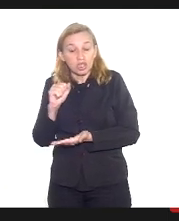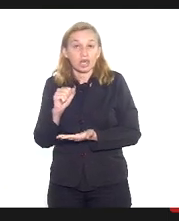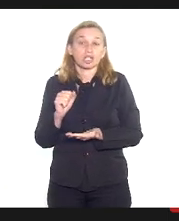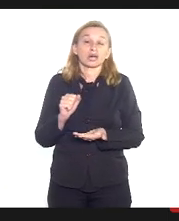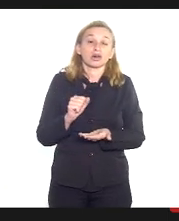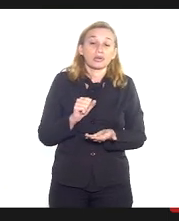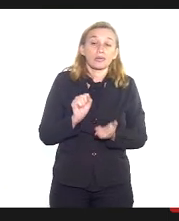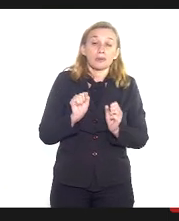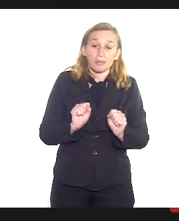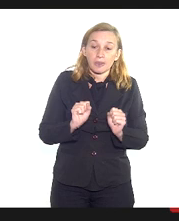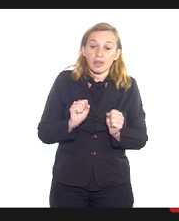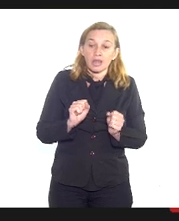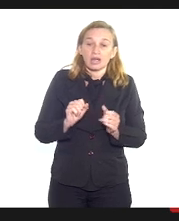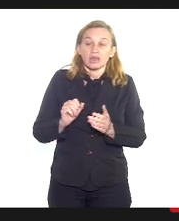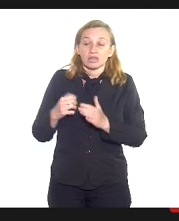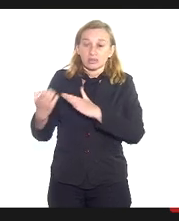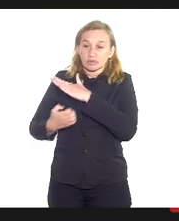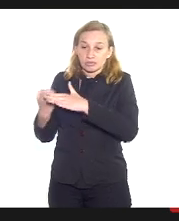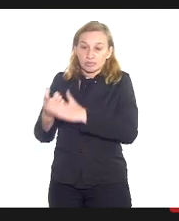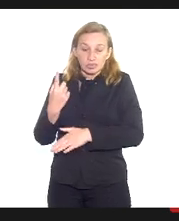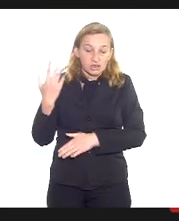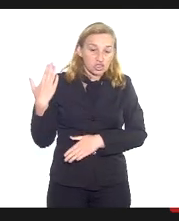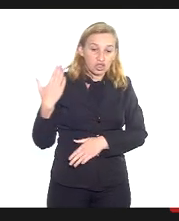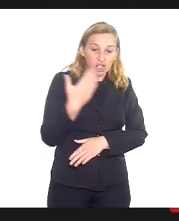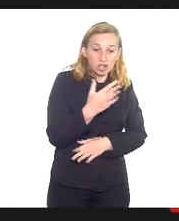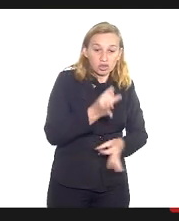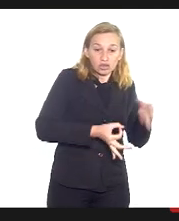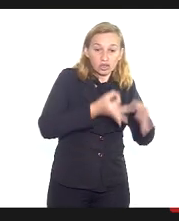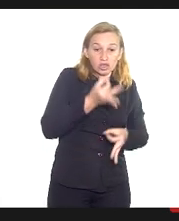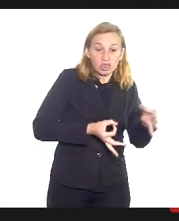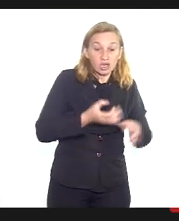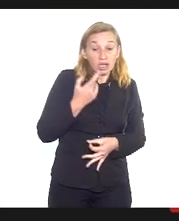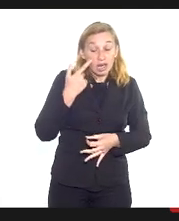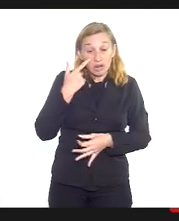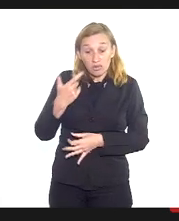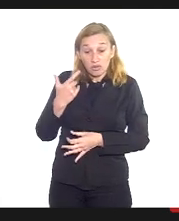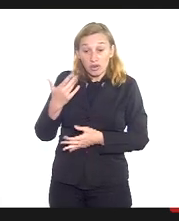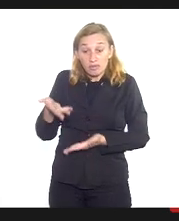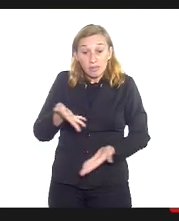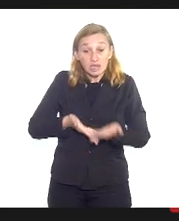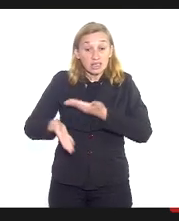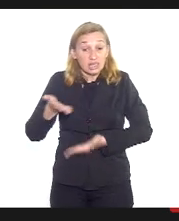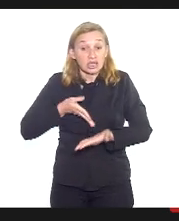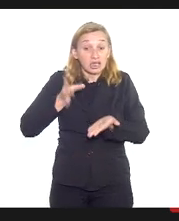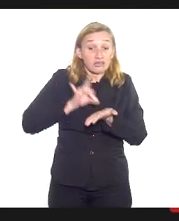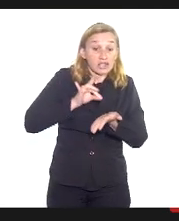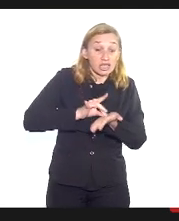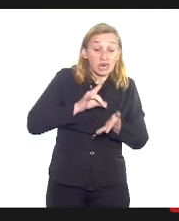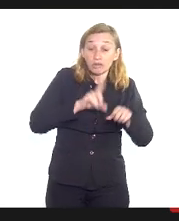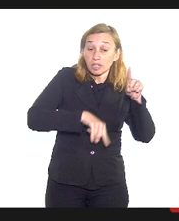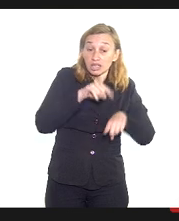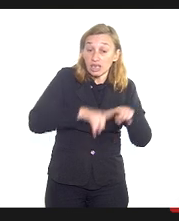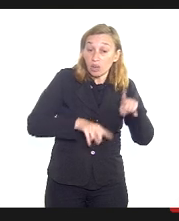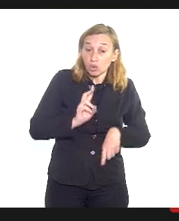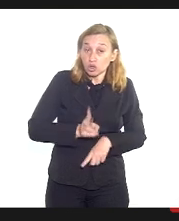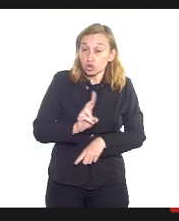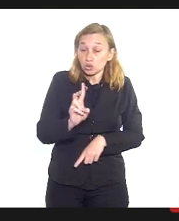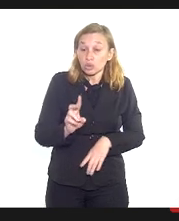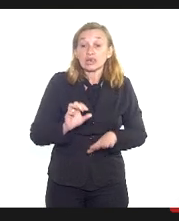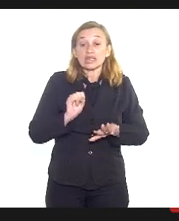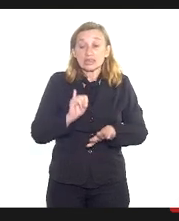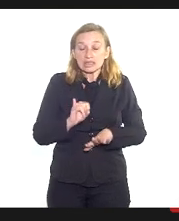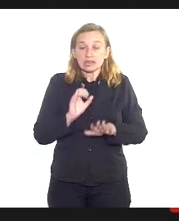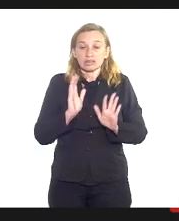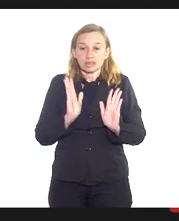empresas podem, a qualquer momento, recorrer ao judiciário, nós estamos aqui tentando buscar parcerias para que a verdade material prevaleça. Então, se de